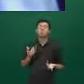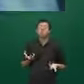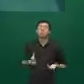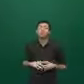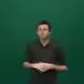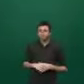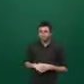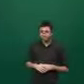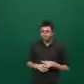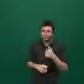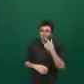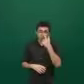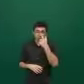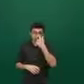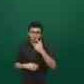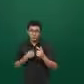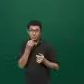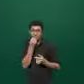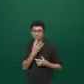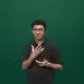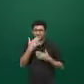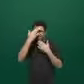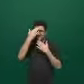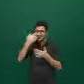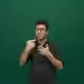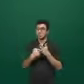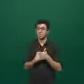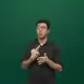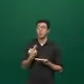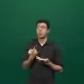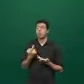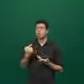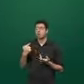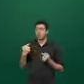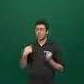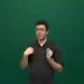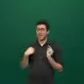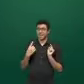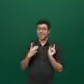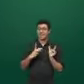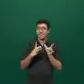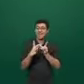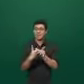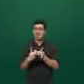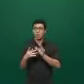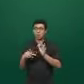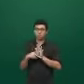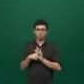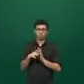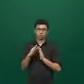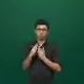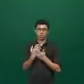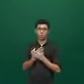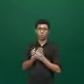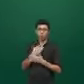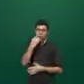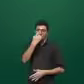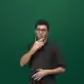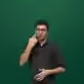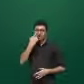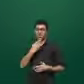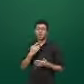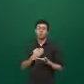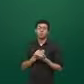Bom, Ju, obrigado pela pergunta. Eu, na verdade, a minha ligação com a história de escola de tempo integral começou já no estado do Amazonas, né?